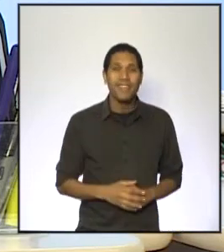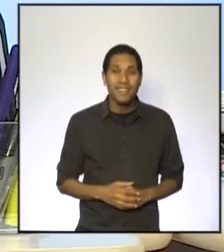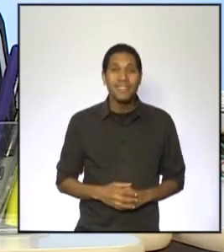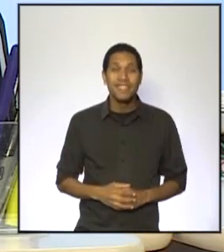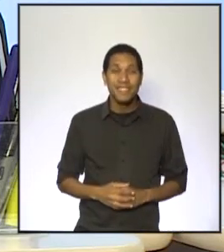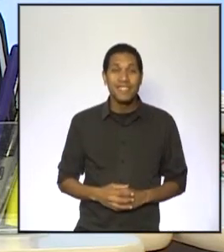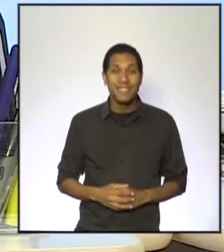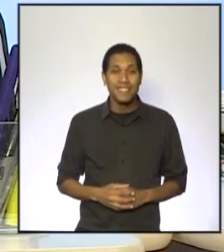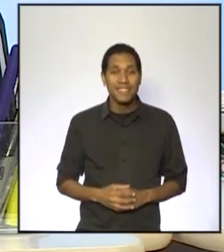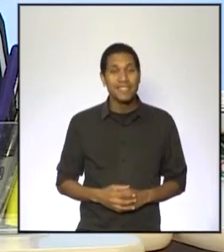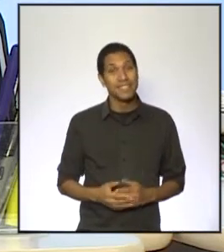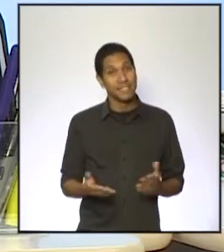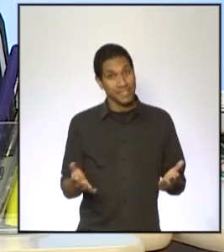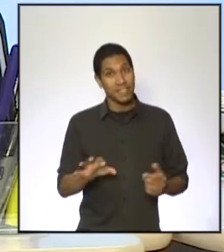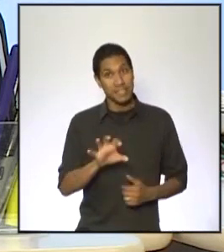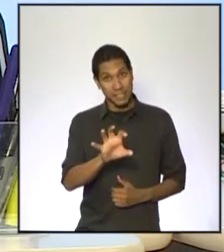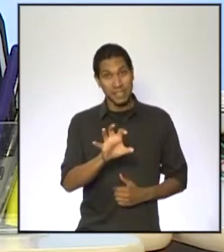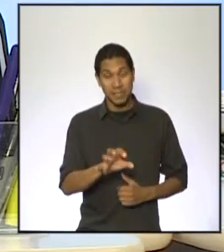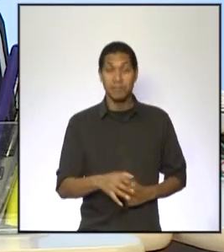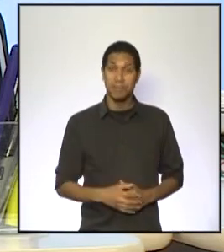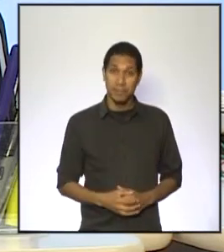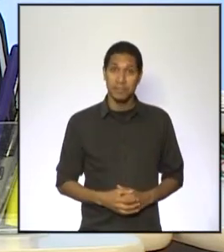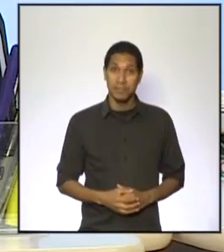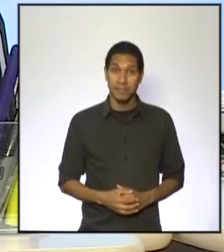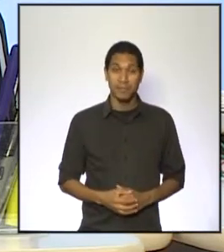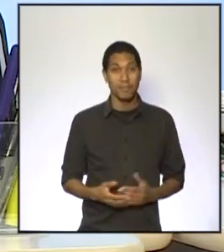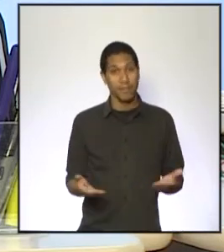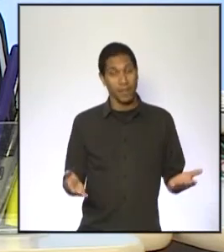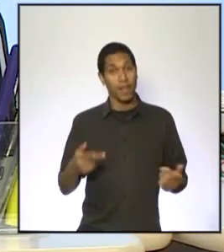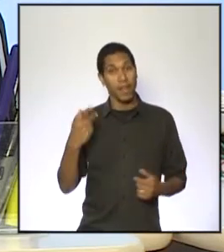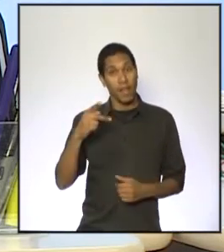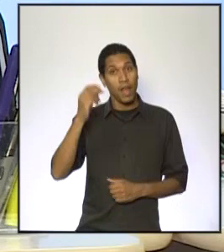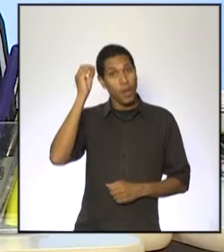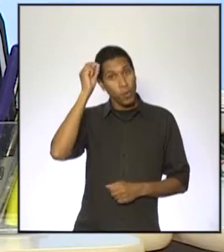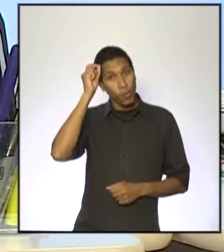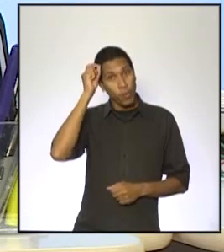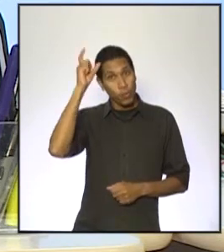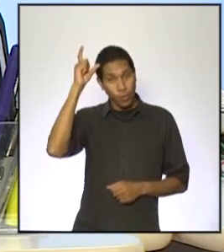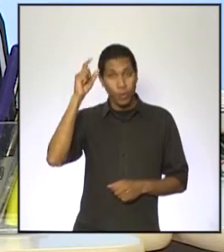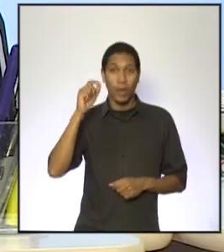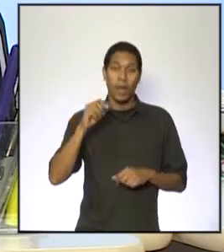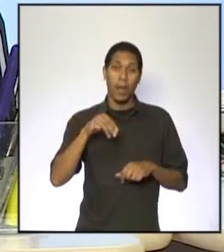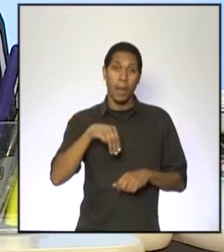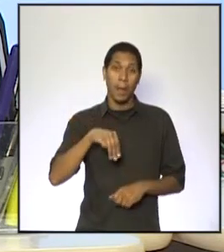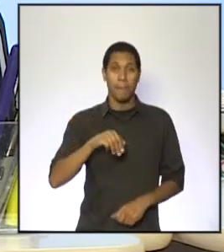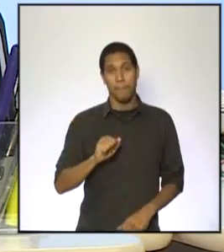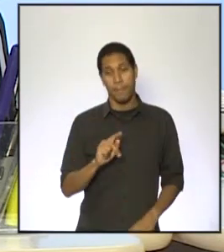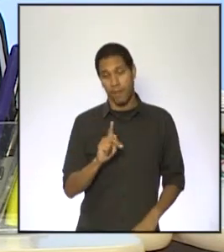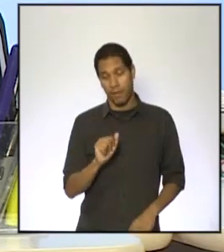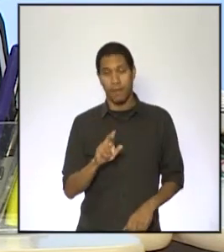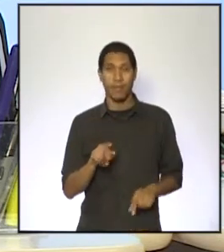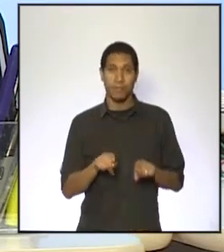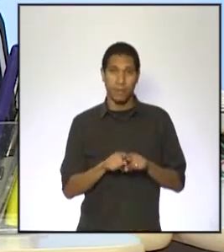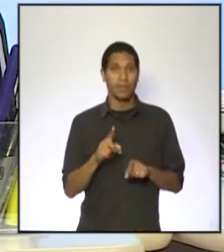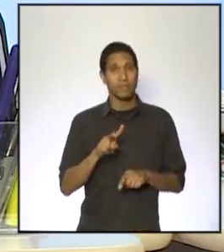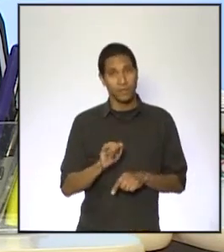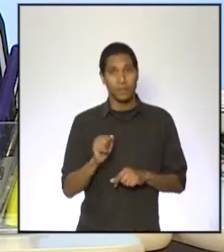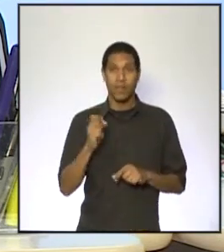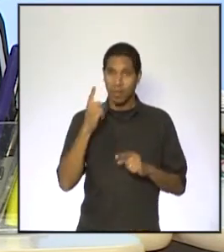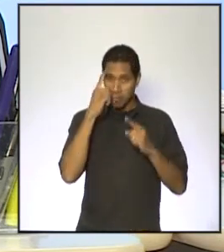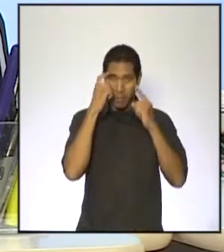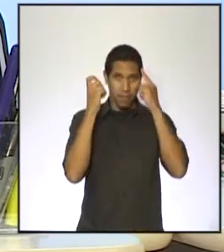E vão se acostumando, porque na cultura maker, essa cultura do fazer, nós vamos criar coisas incríveis